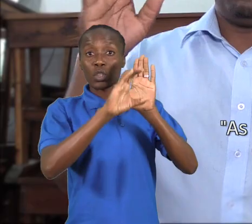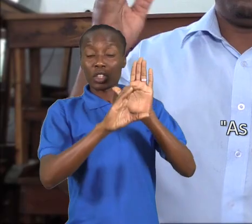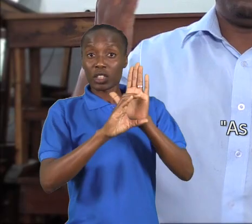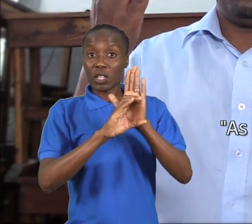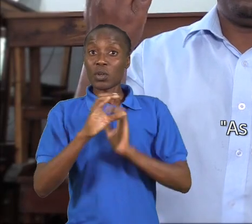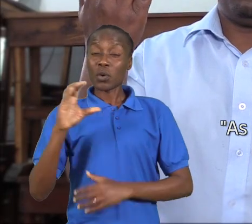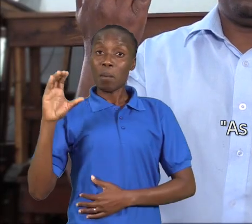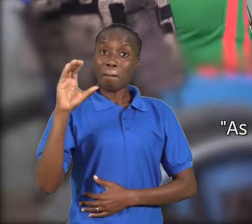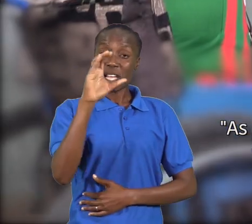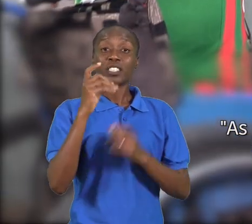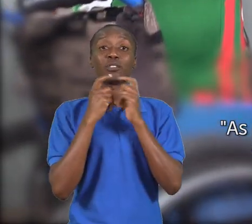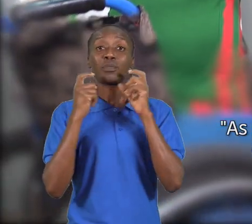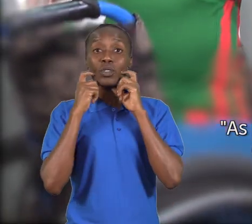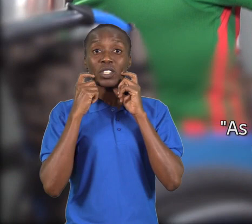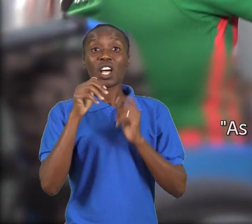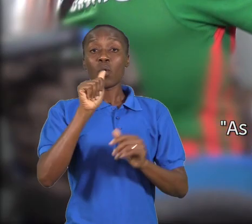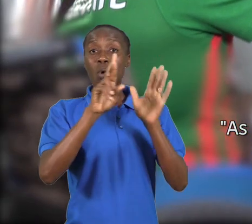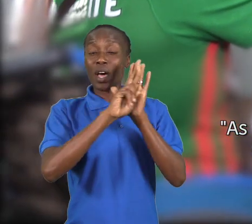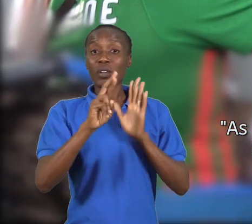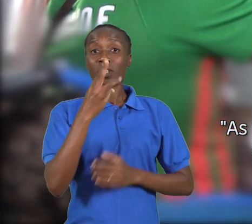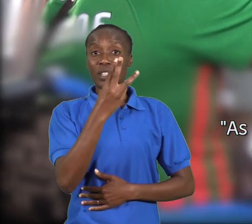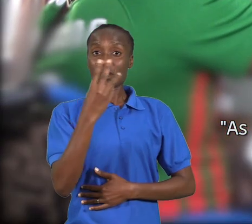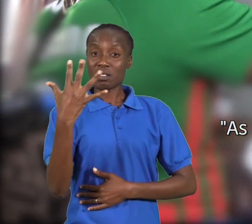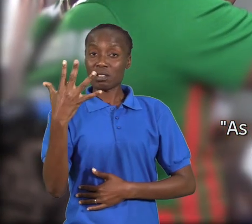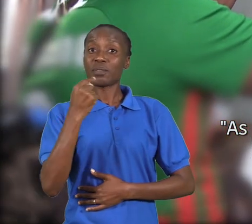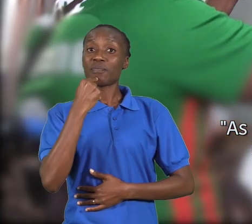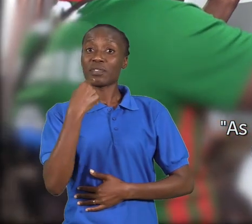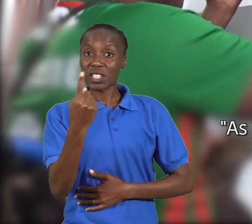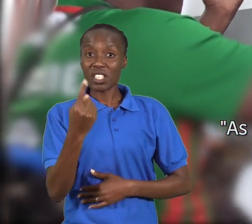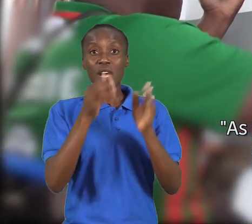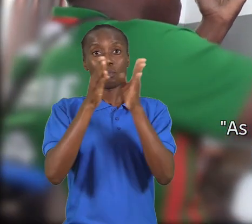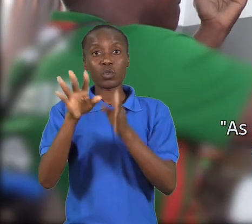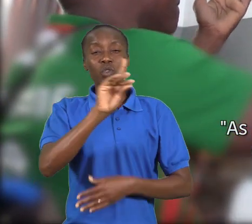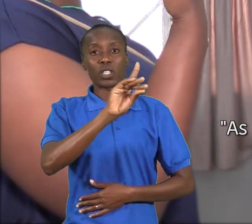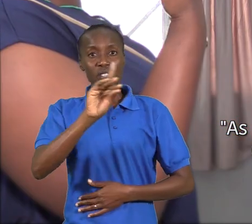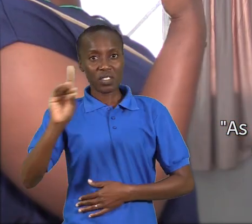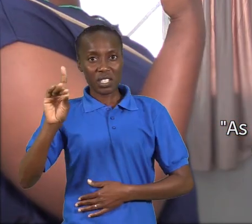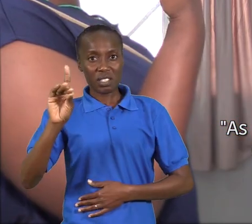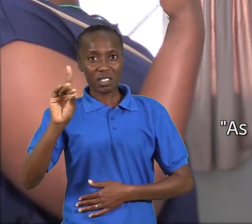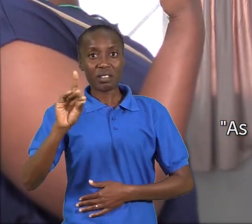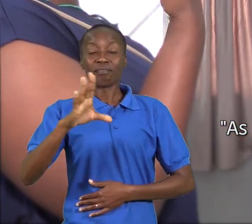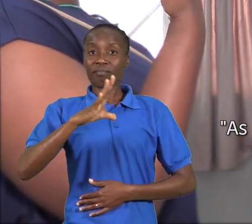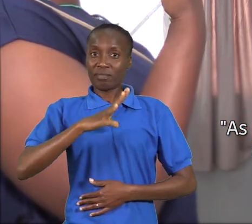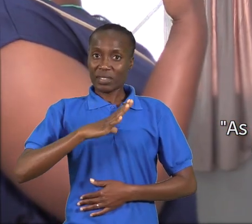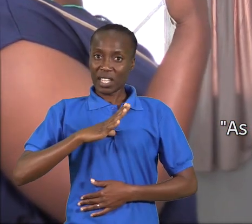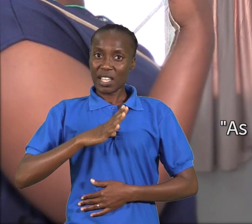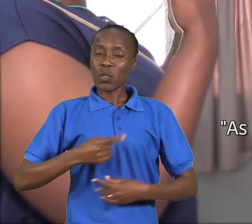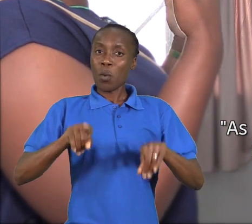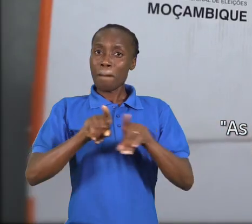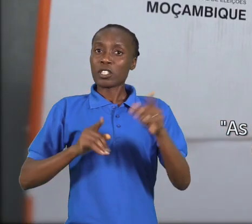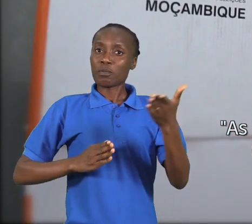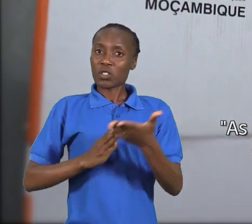A Constituição da República de Moçambique, no artigo 35º, diz As pessoas com